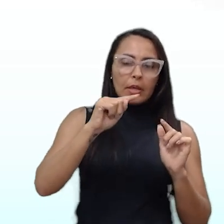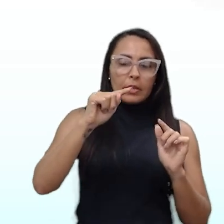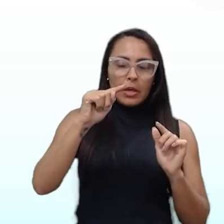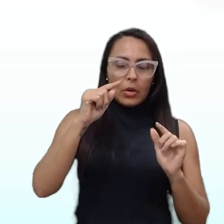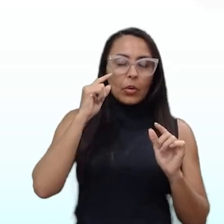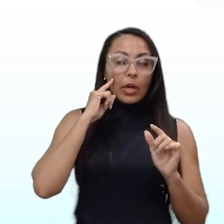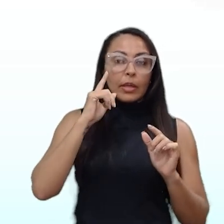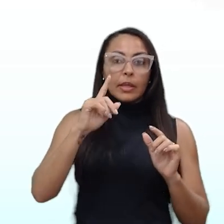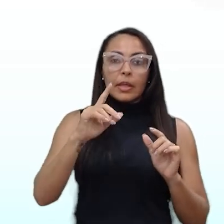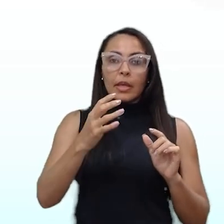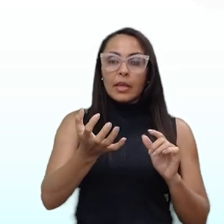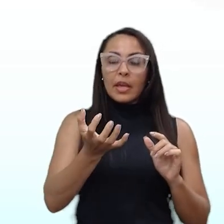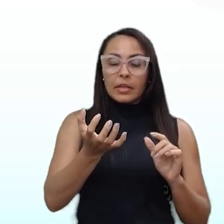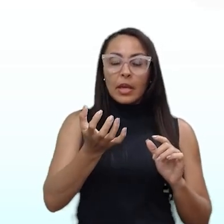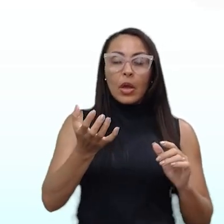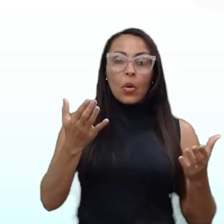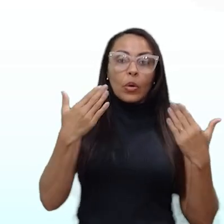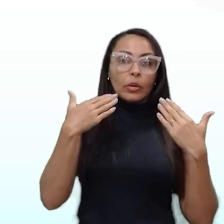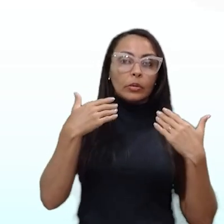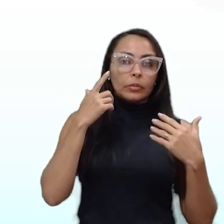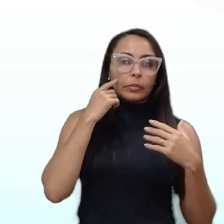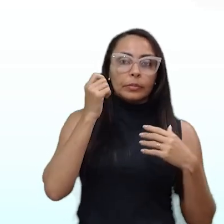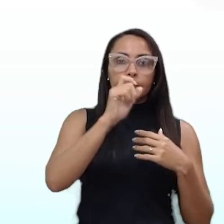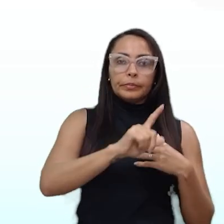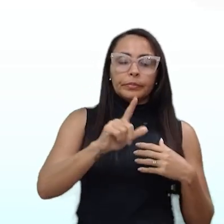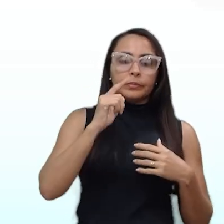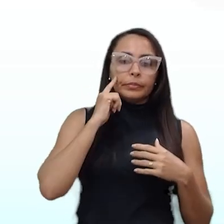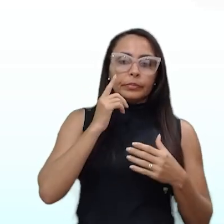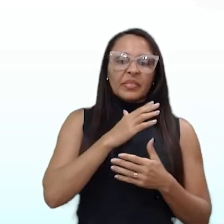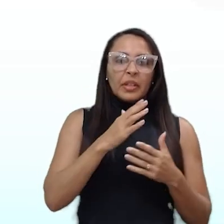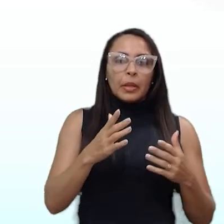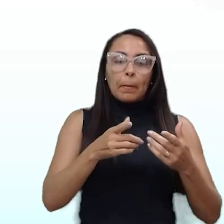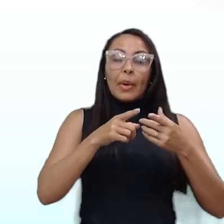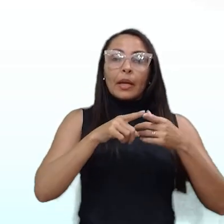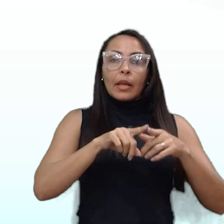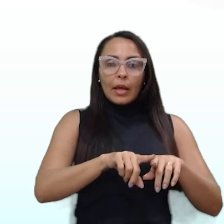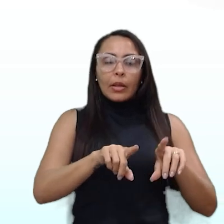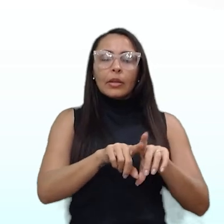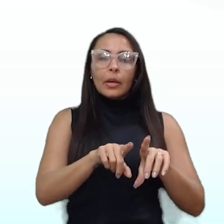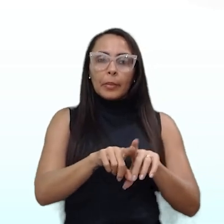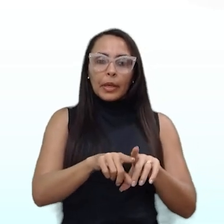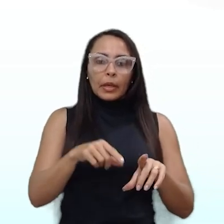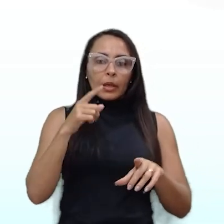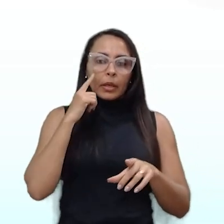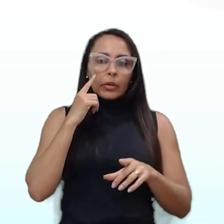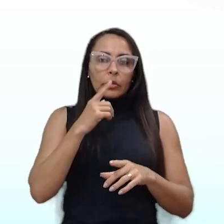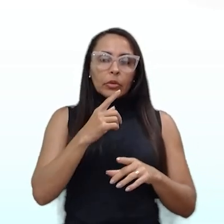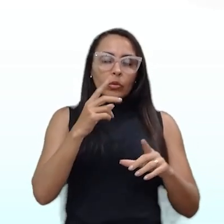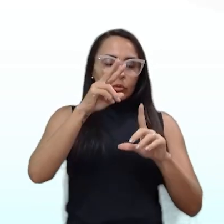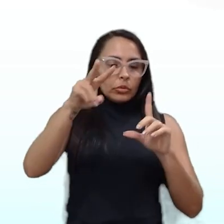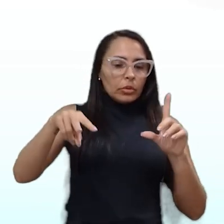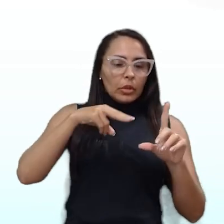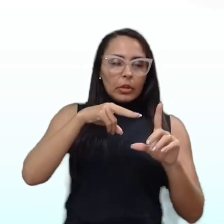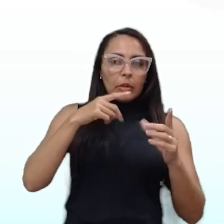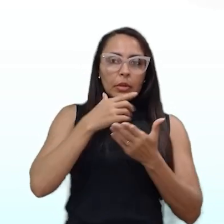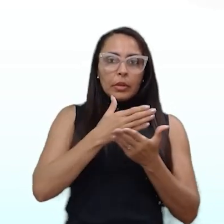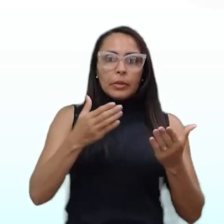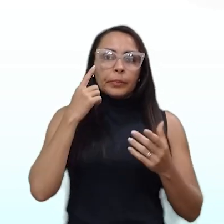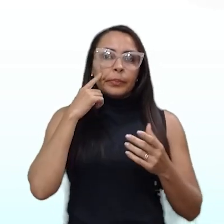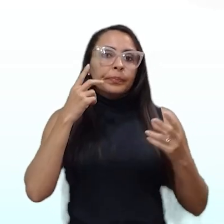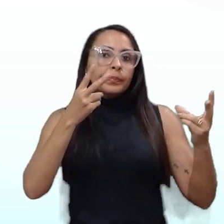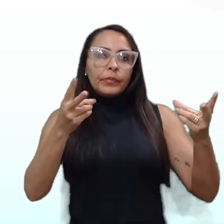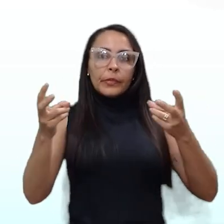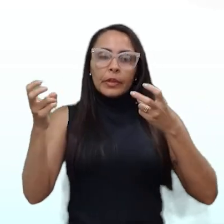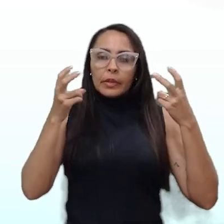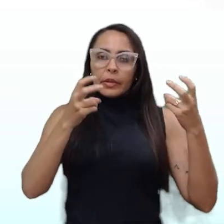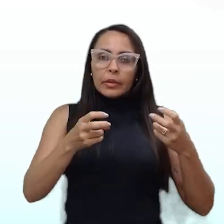calor latente só existe nessa parte que é paralela, então nesse quadradinho que eu estou destacando para você. Perceba que esse